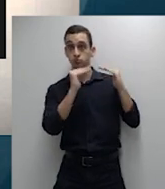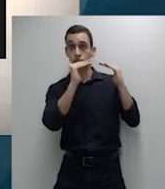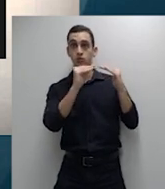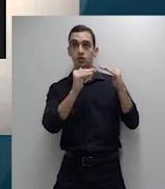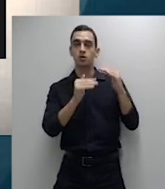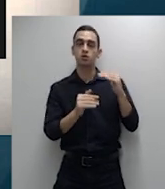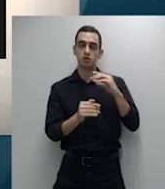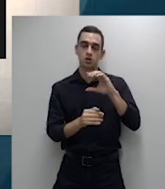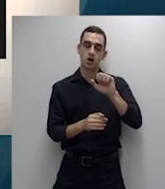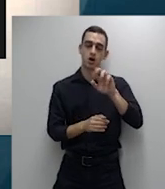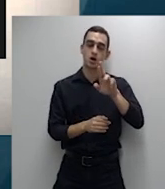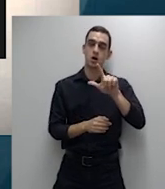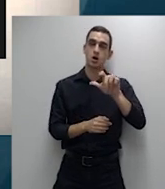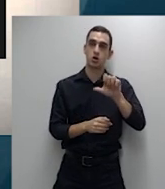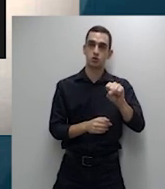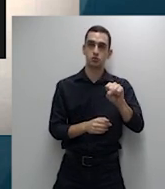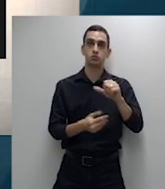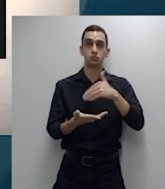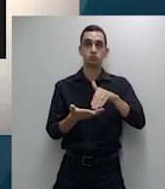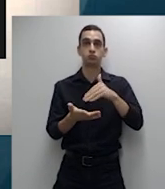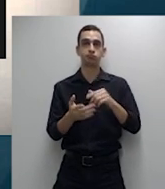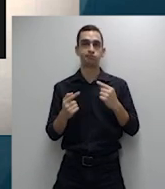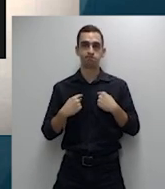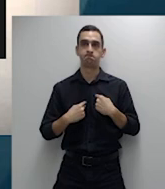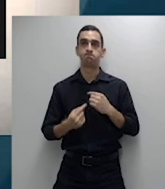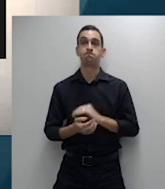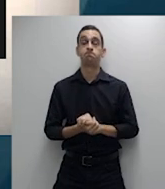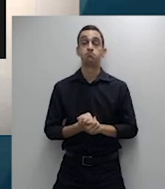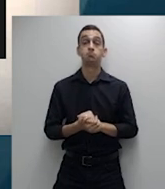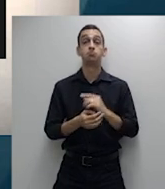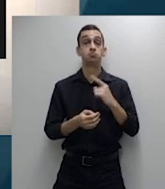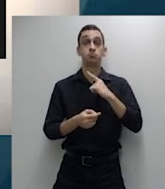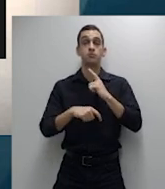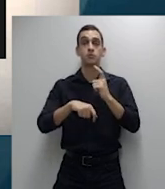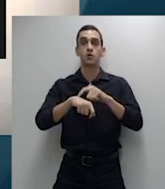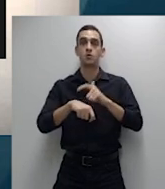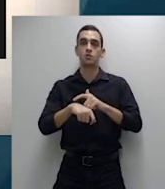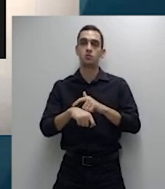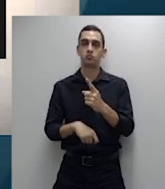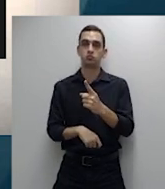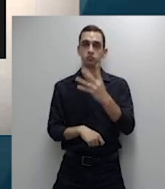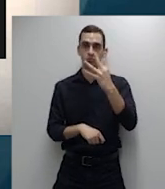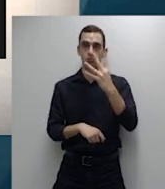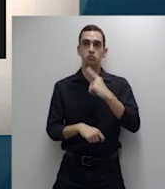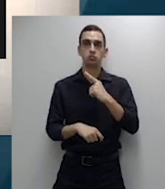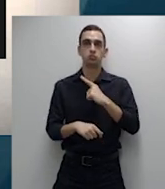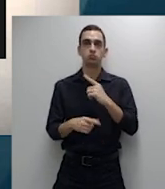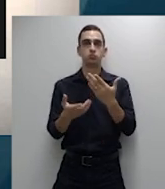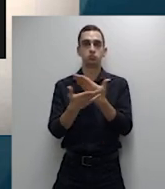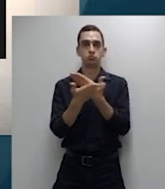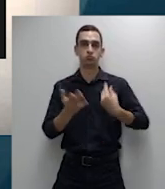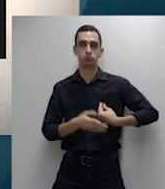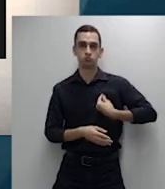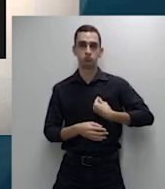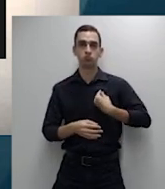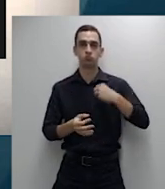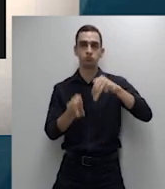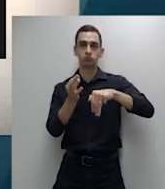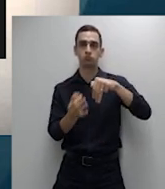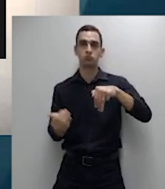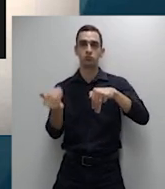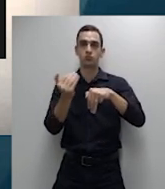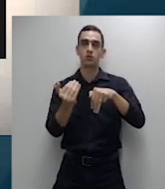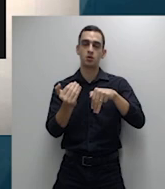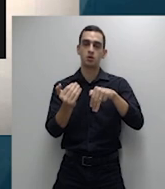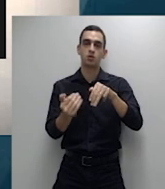secretária Bárbara Mariposa caminha as 14:04 presentes excelentíssimos senhores ministros Sérgio kukina